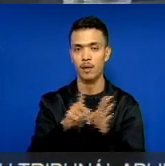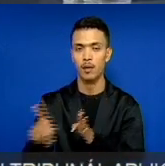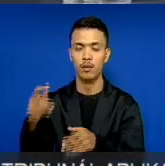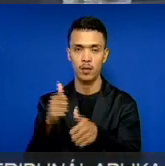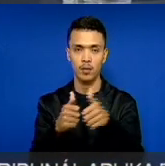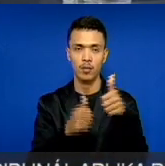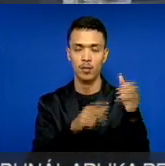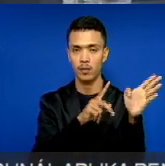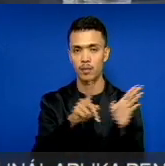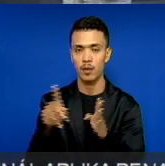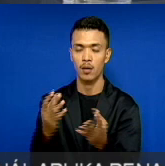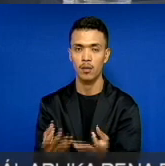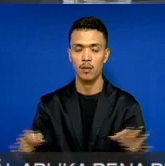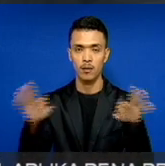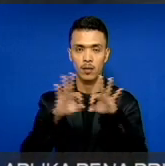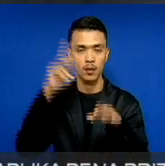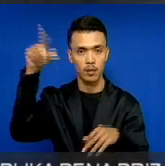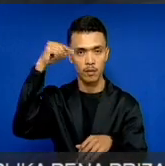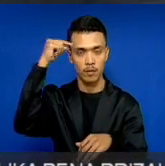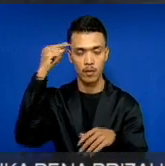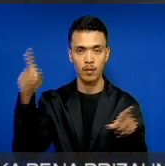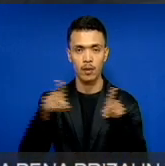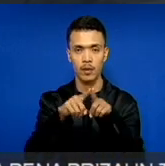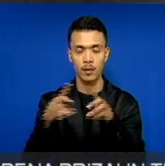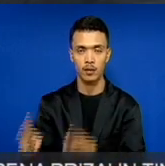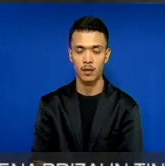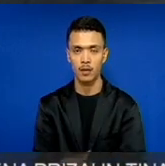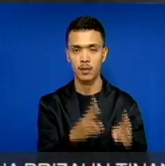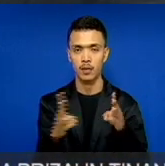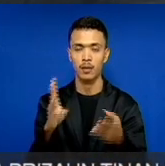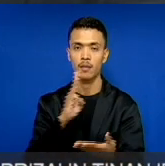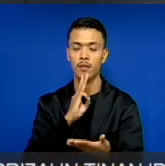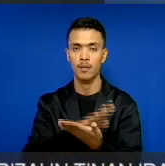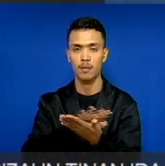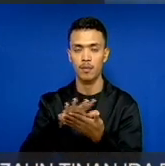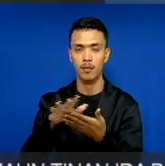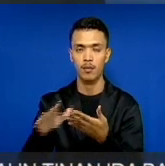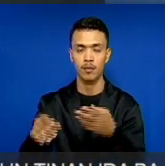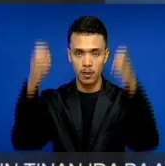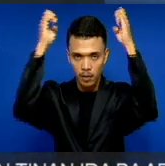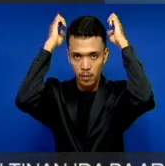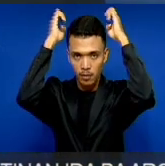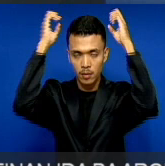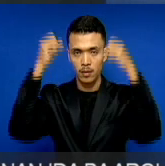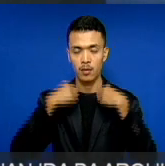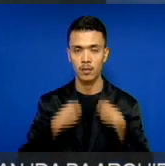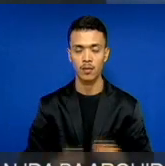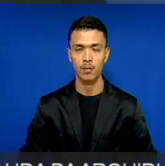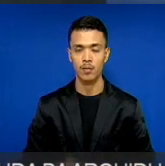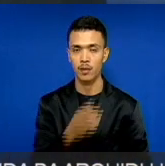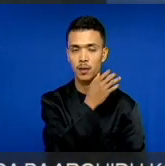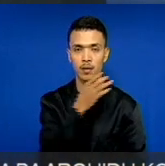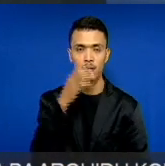bazia ba plano prioridade governo, hanesang, estrada, bemos, edukasaun, saúde, agricultura,